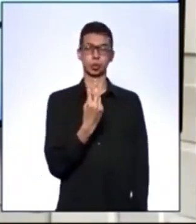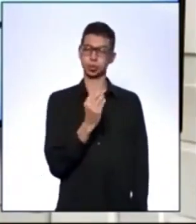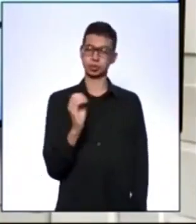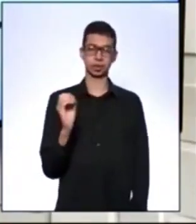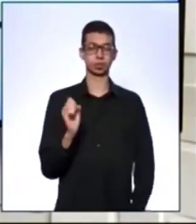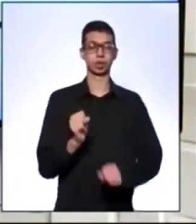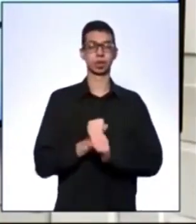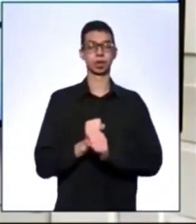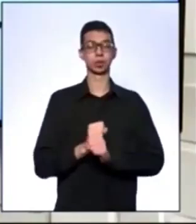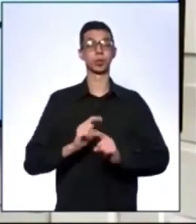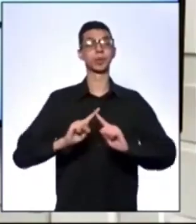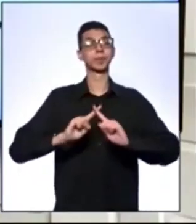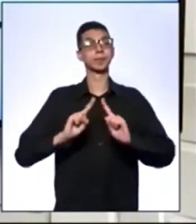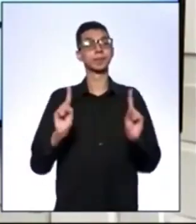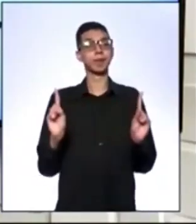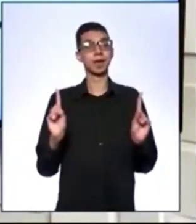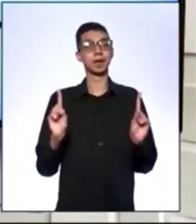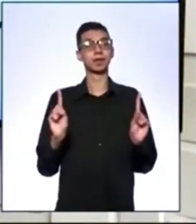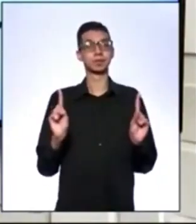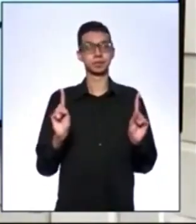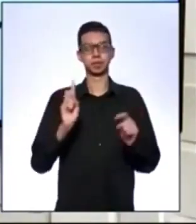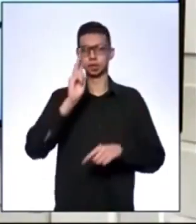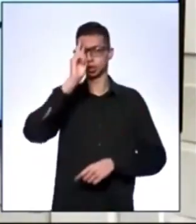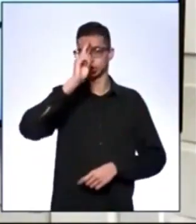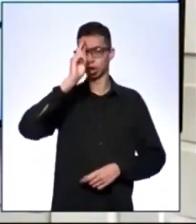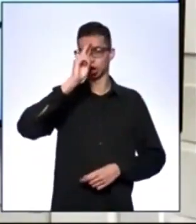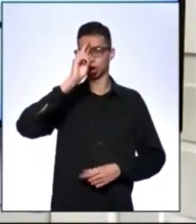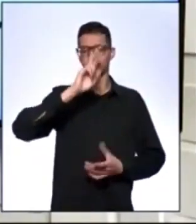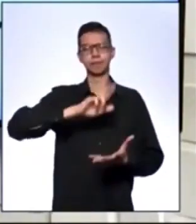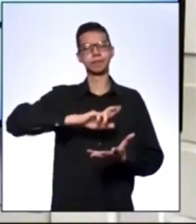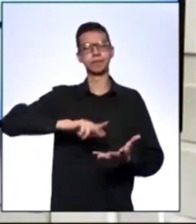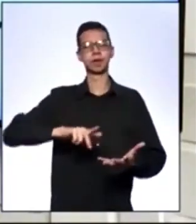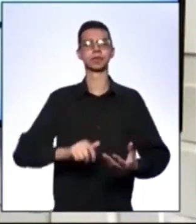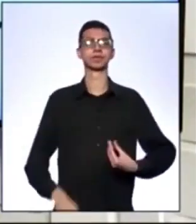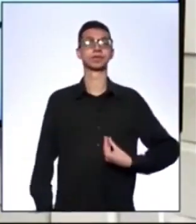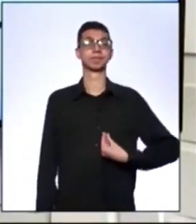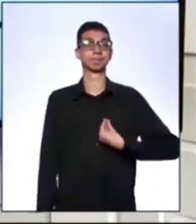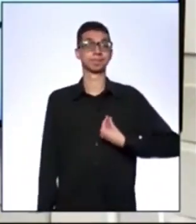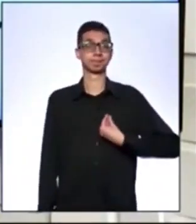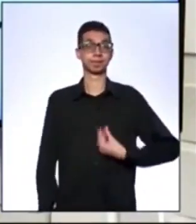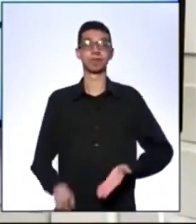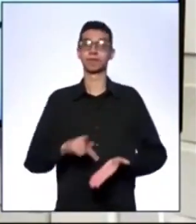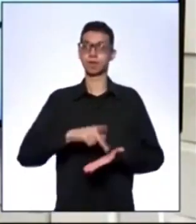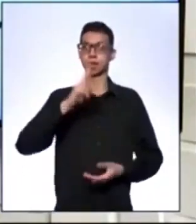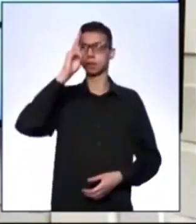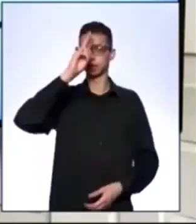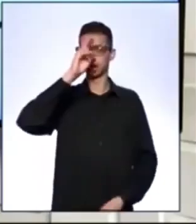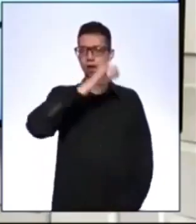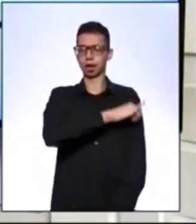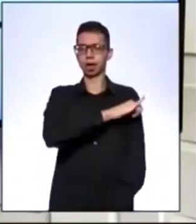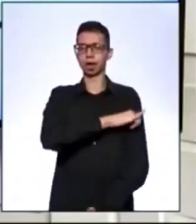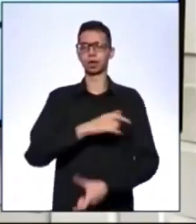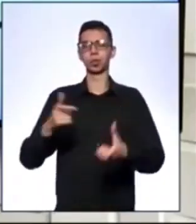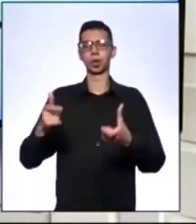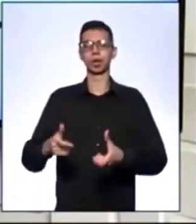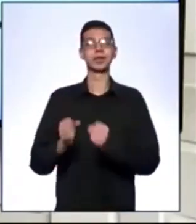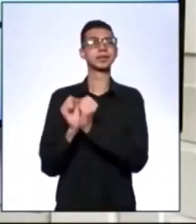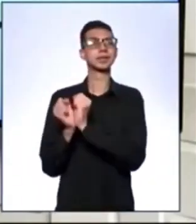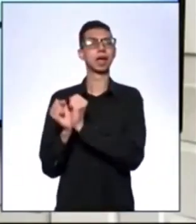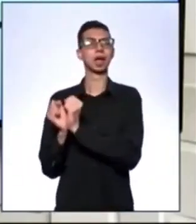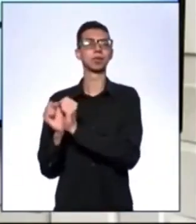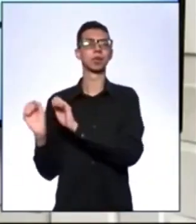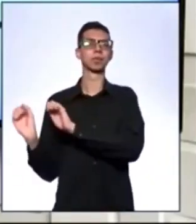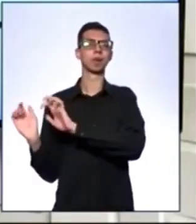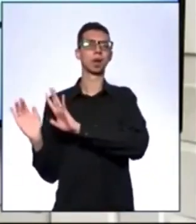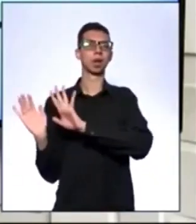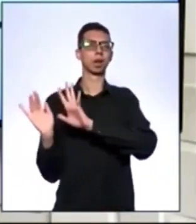lá tem muita coisa além de história. Tem a história viva lá, não é? Porto de chegada de escravos,